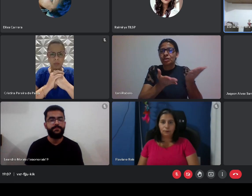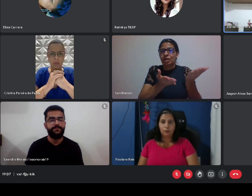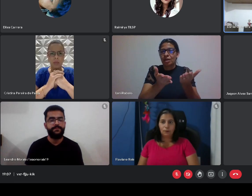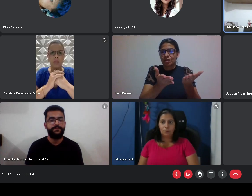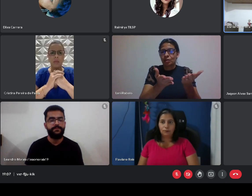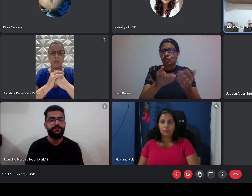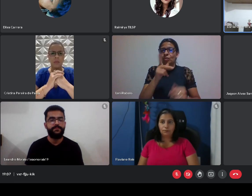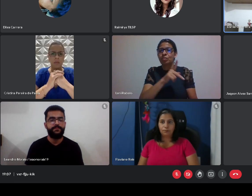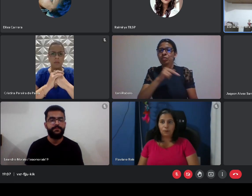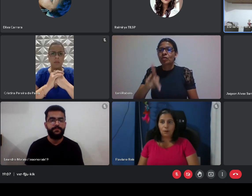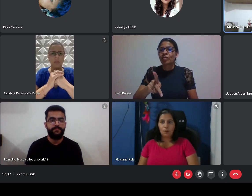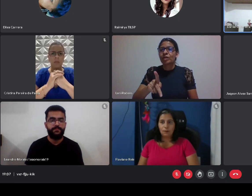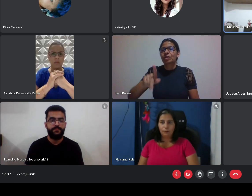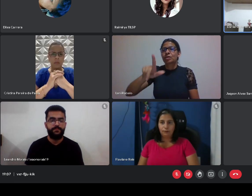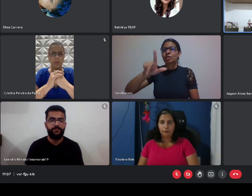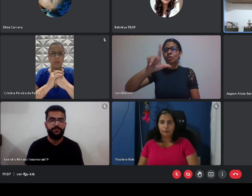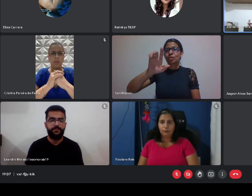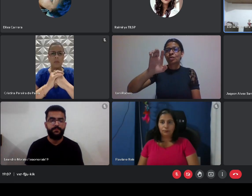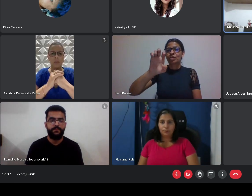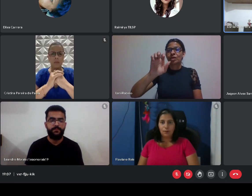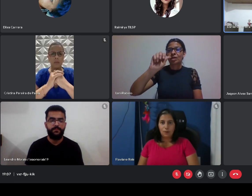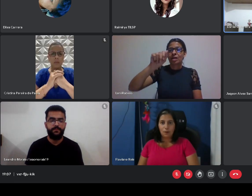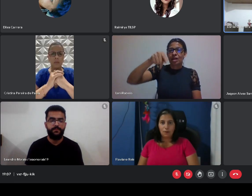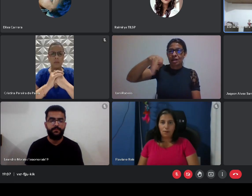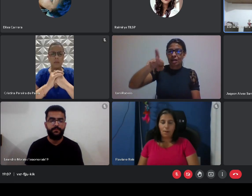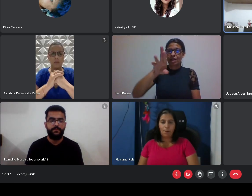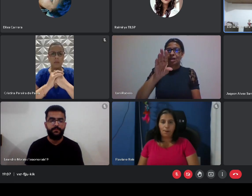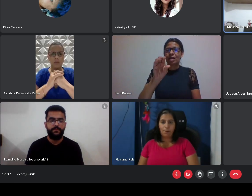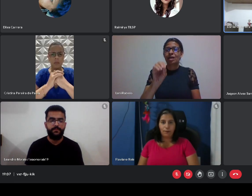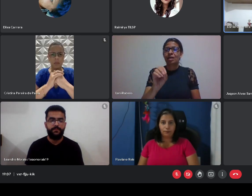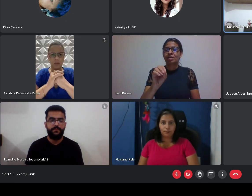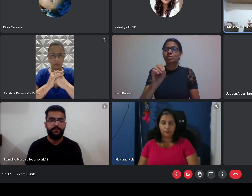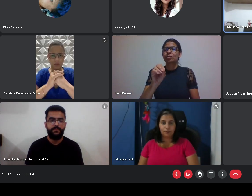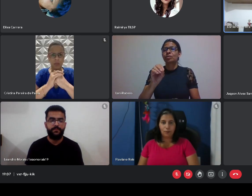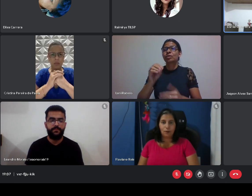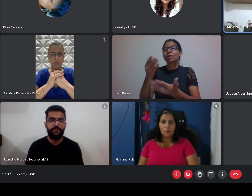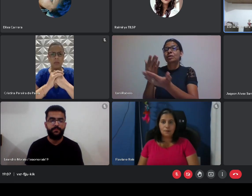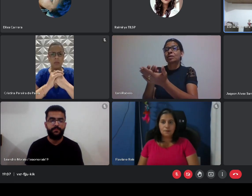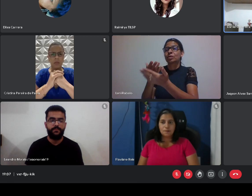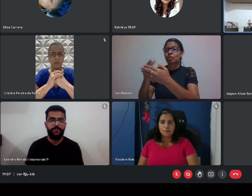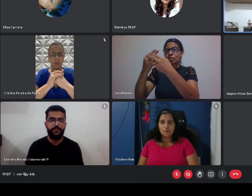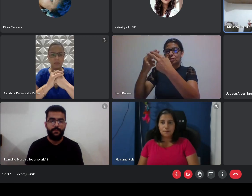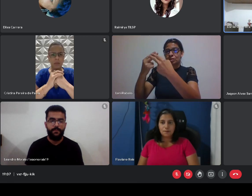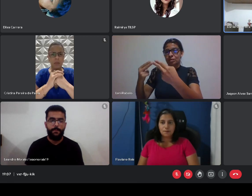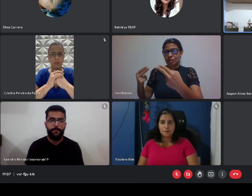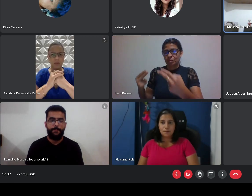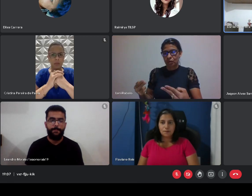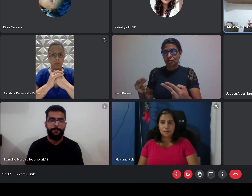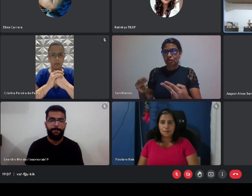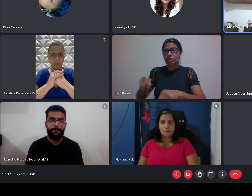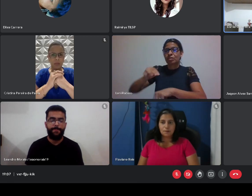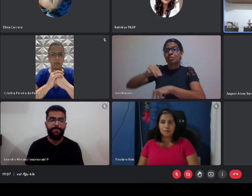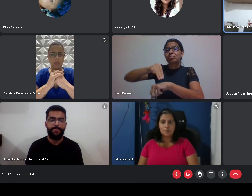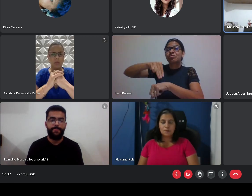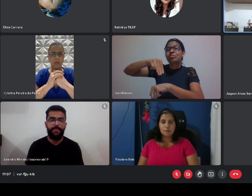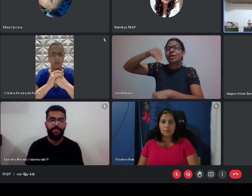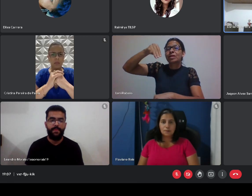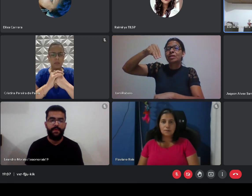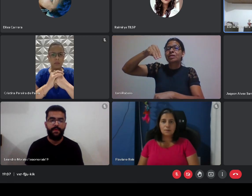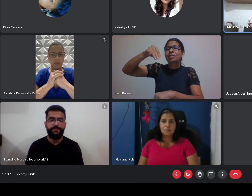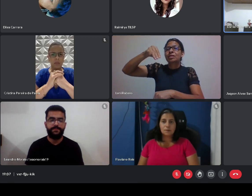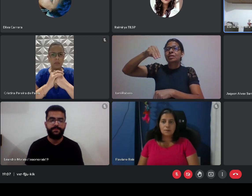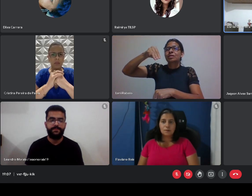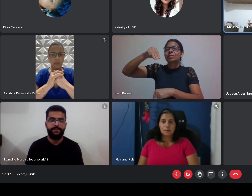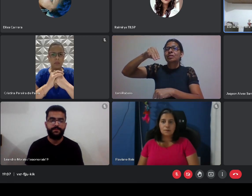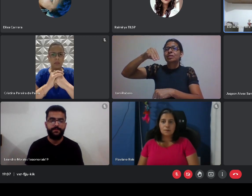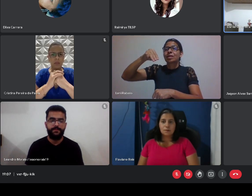o professor Leandro Ferreira Moraes, da Unimontes, em Minas. Ele é mestrando em Letras e